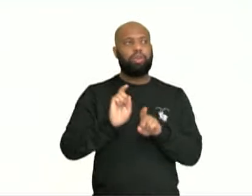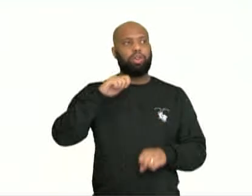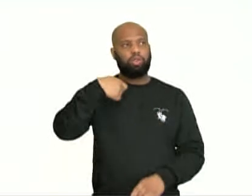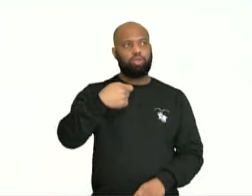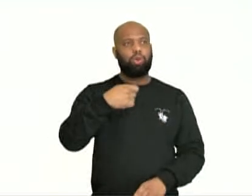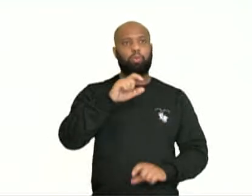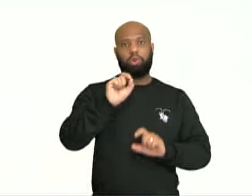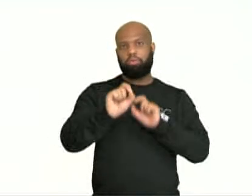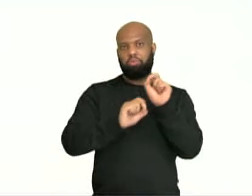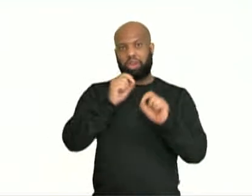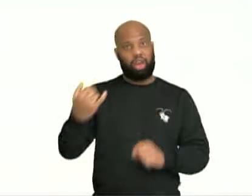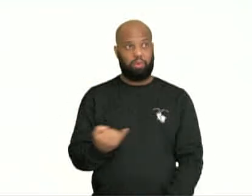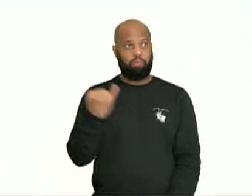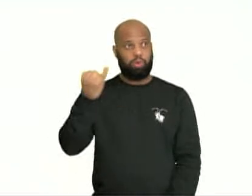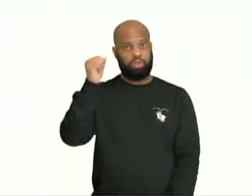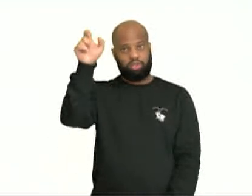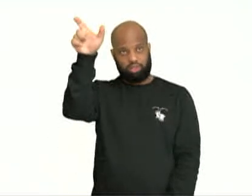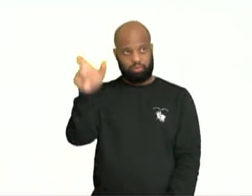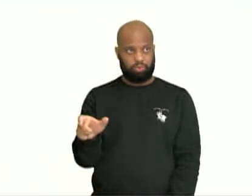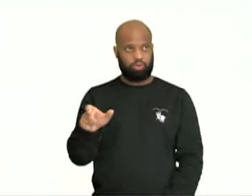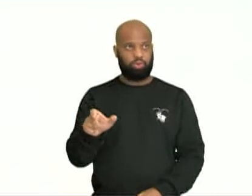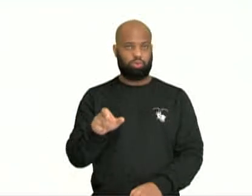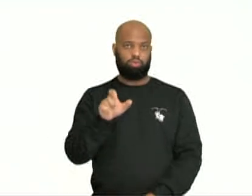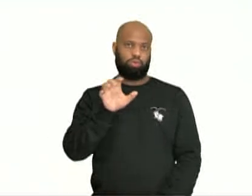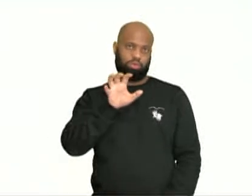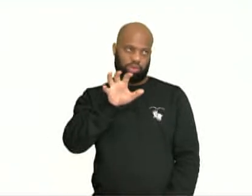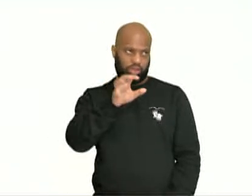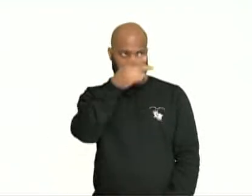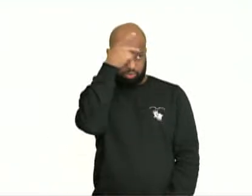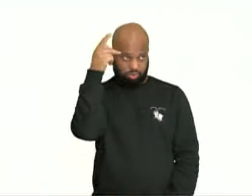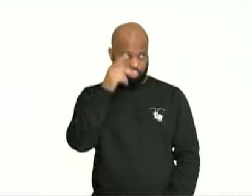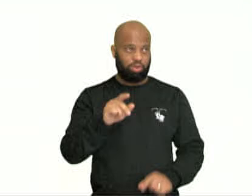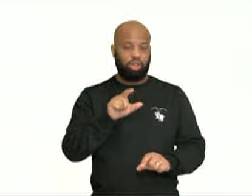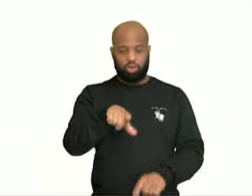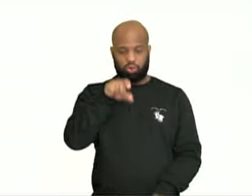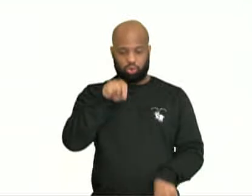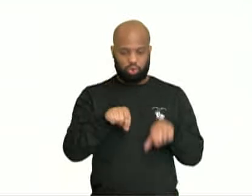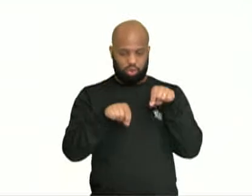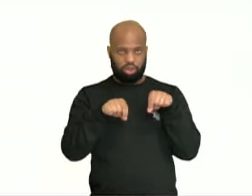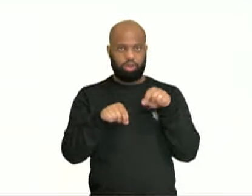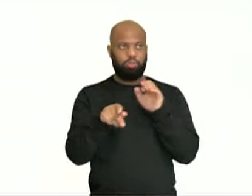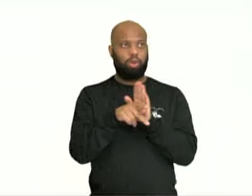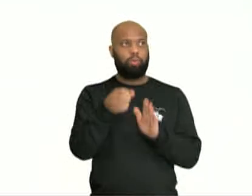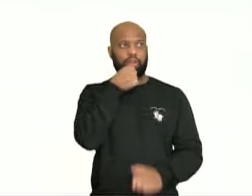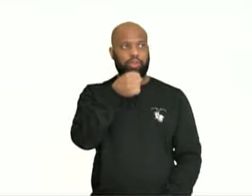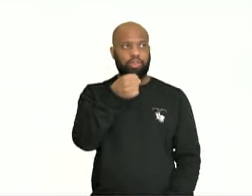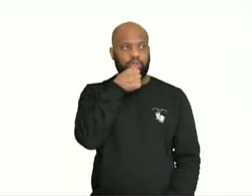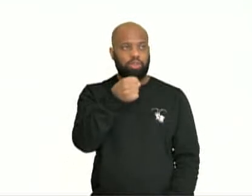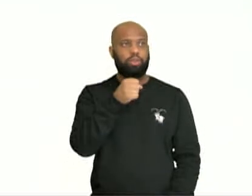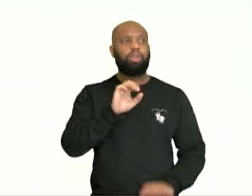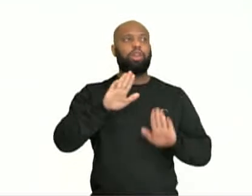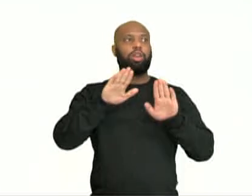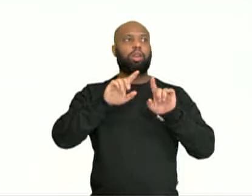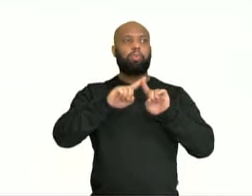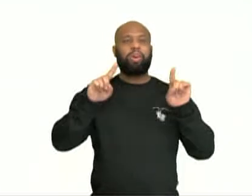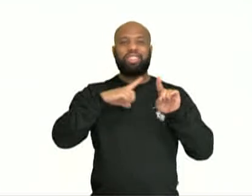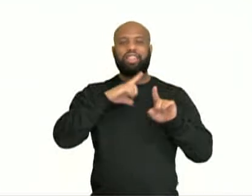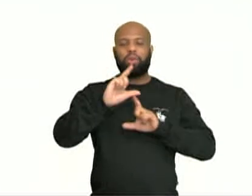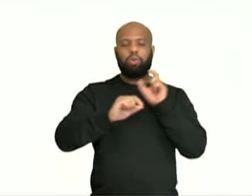a importância dessa personalidade ser escolhida para ser entrevistada. Então, há